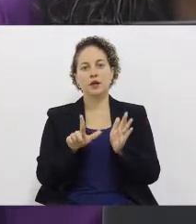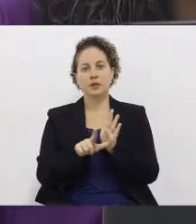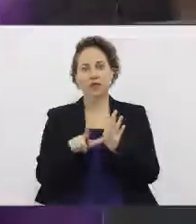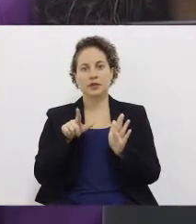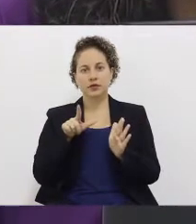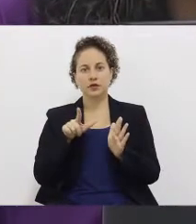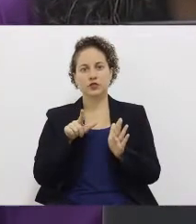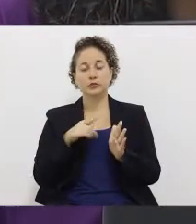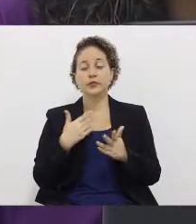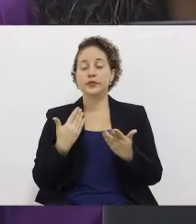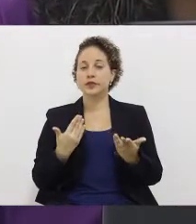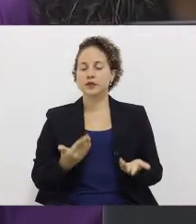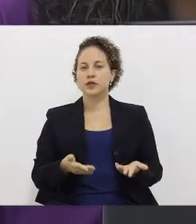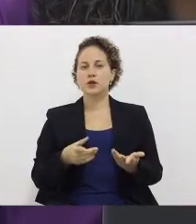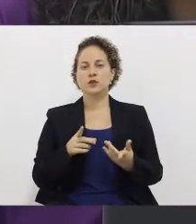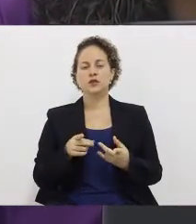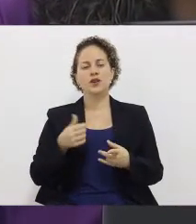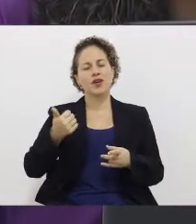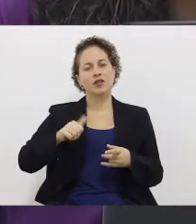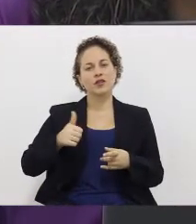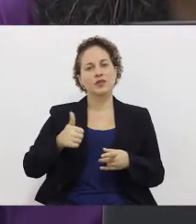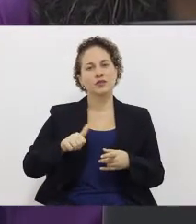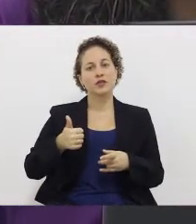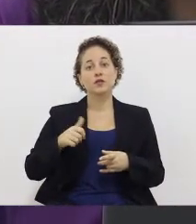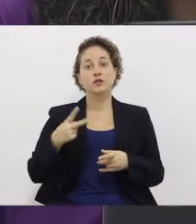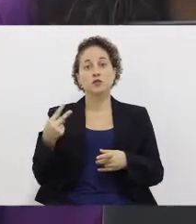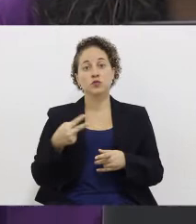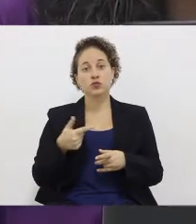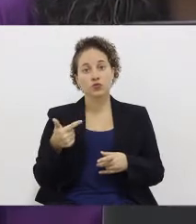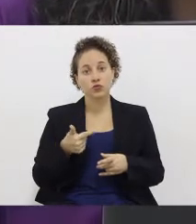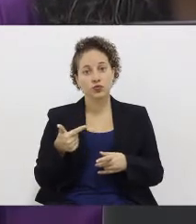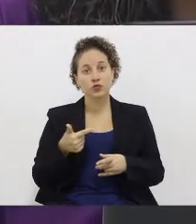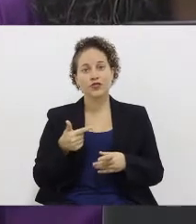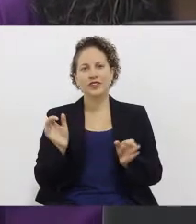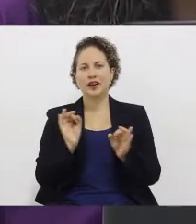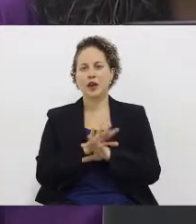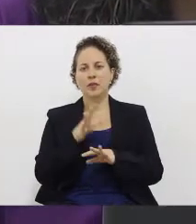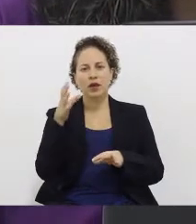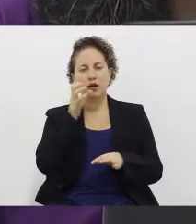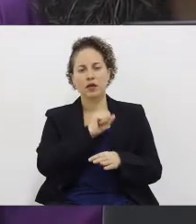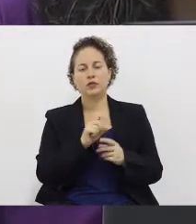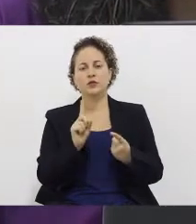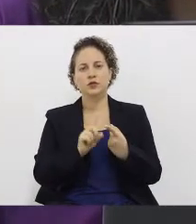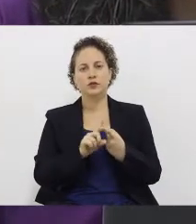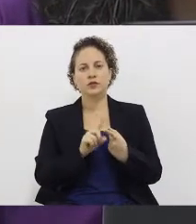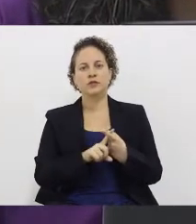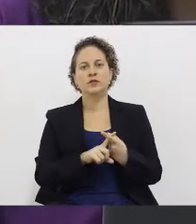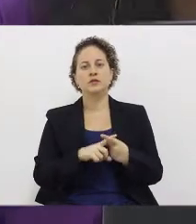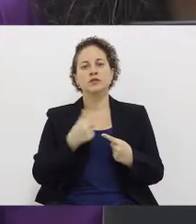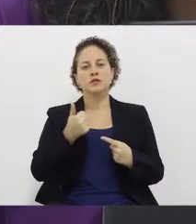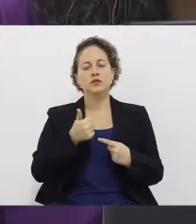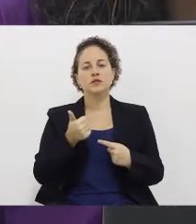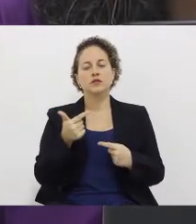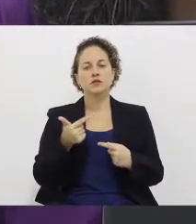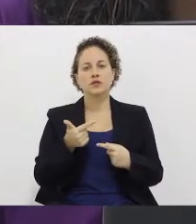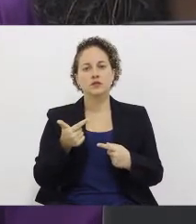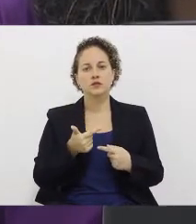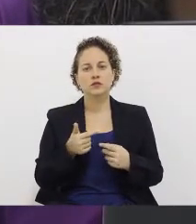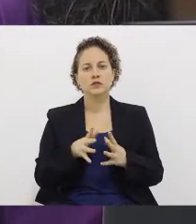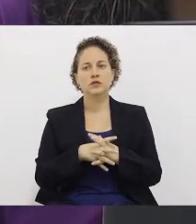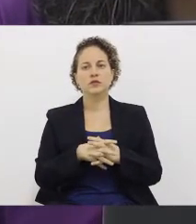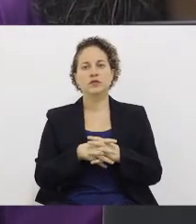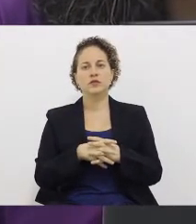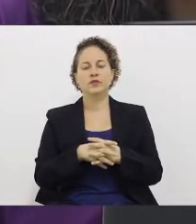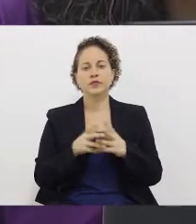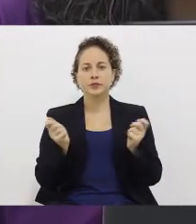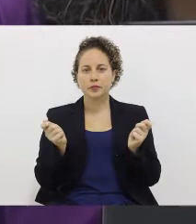por acaso acontecer uma variação 2, o estoque vai acabar mais rápido ainda. Na variação em variação 2, nós vemos que para